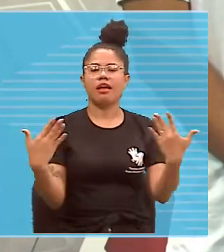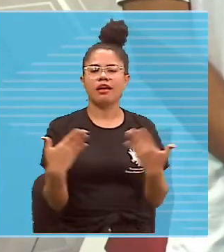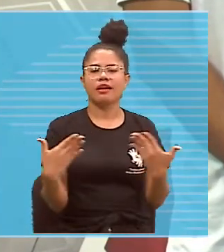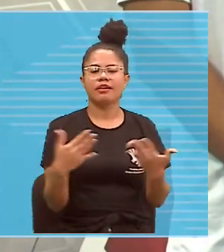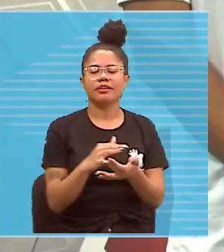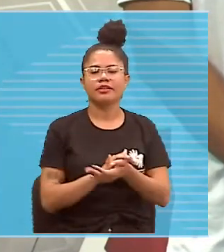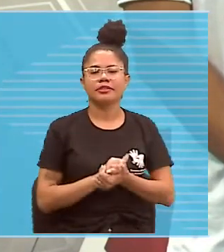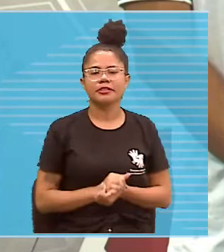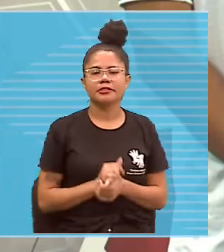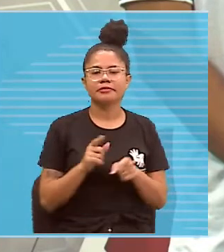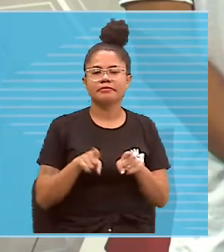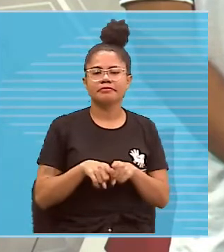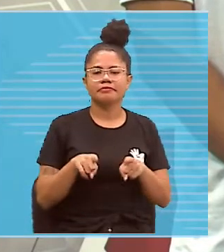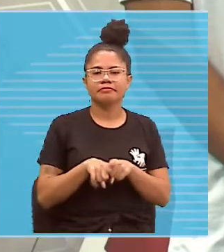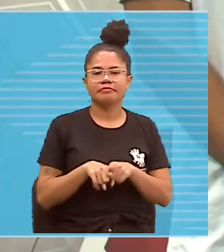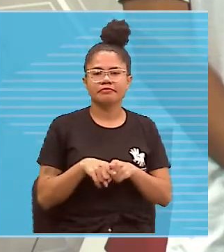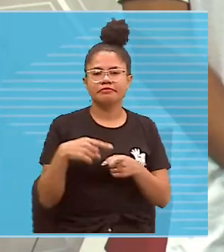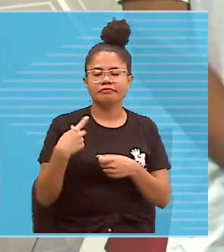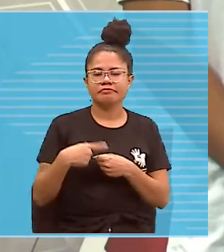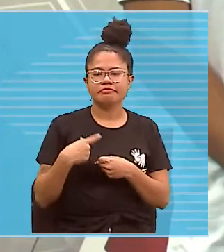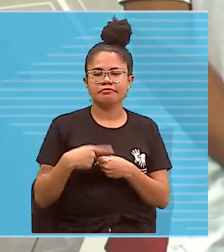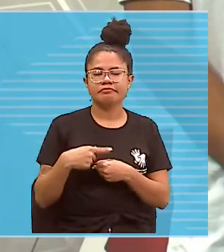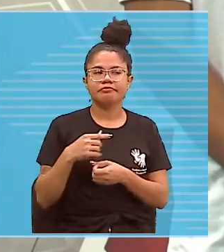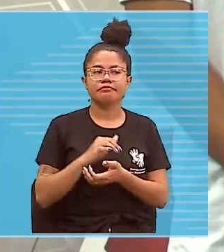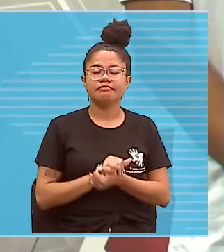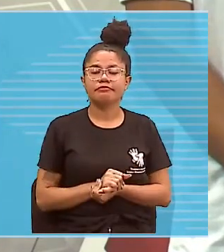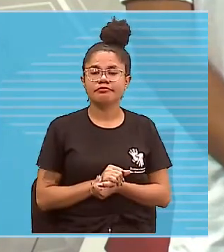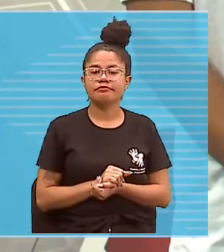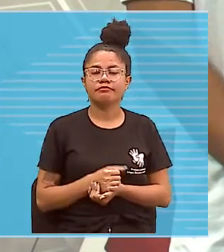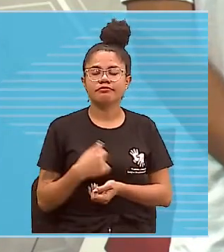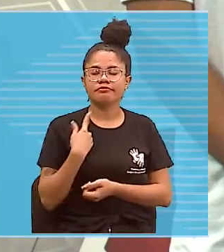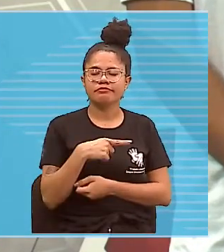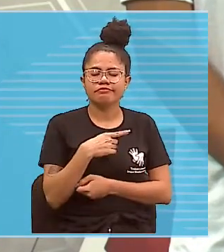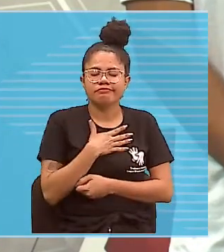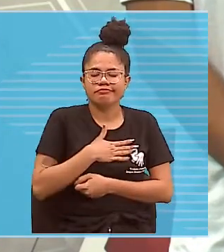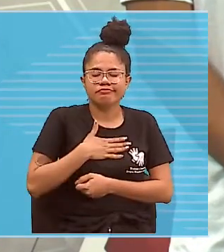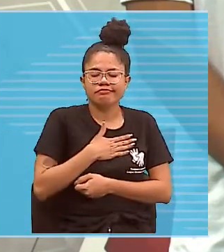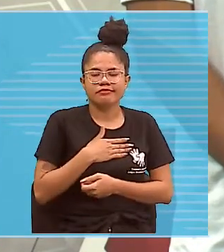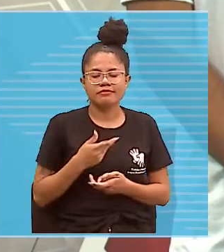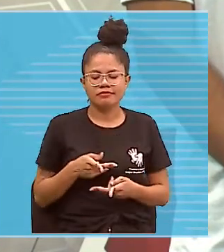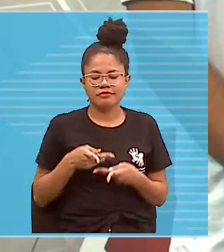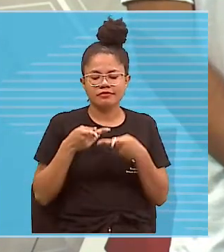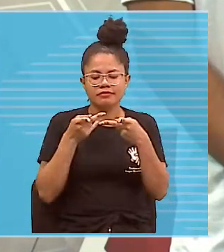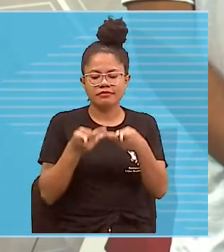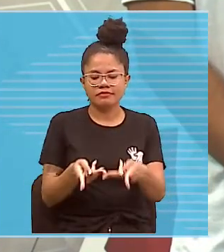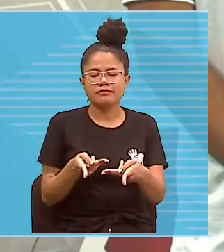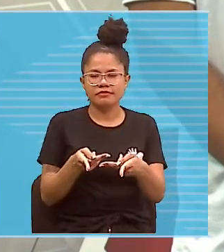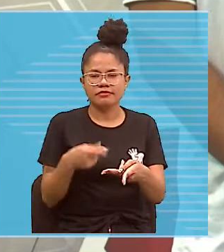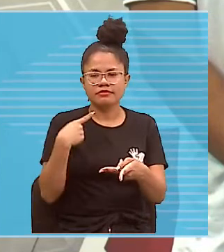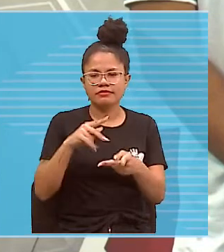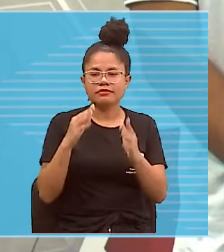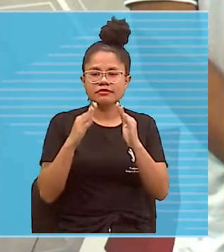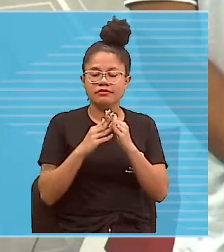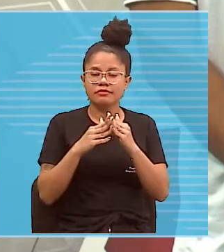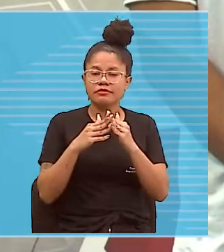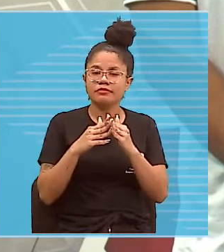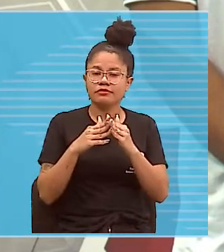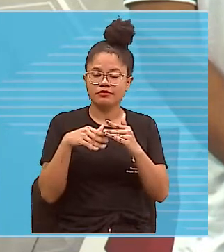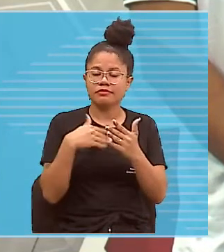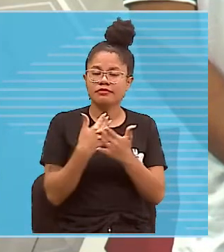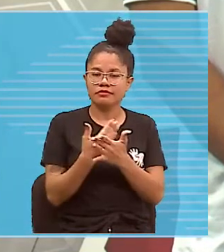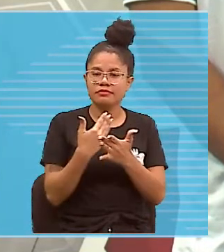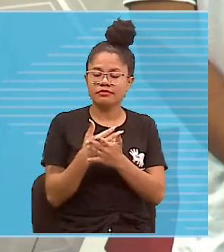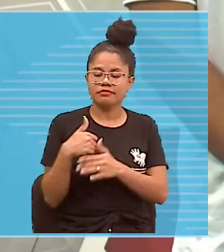de Paulistana. A gente teve o prazer de estar nesse 7, desenvolvendo uma ação, um